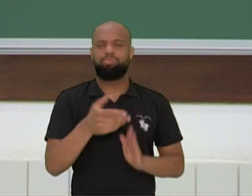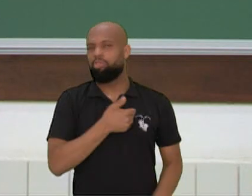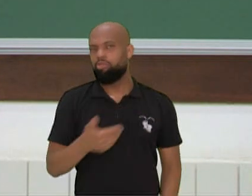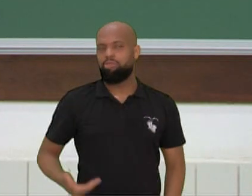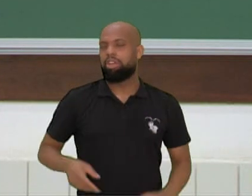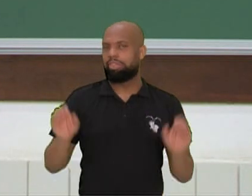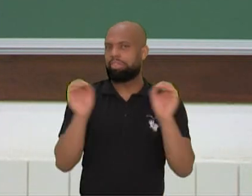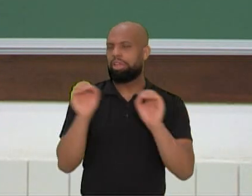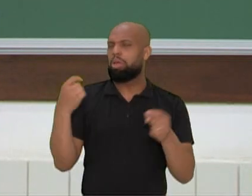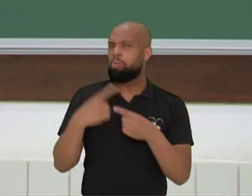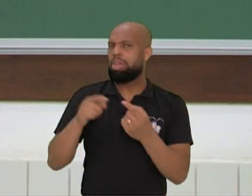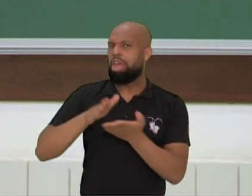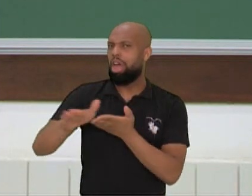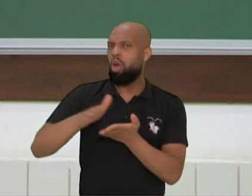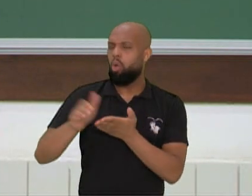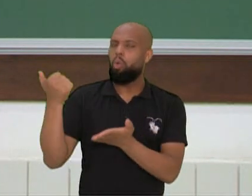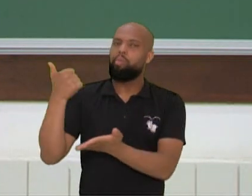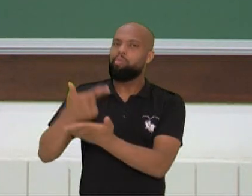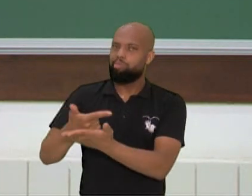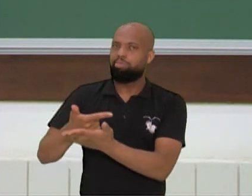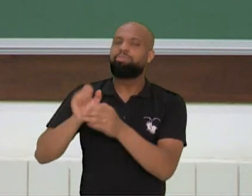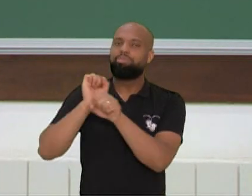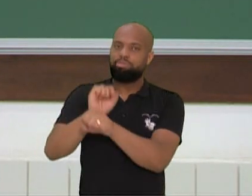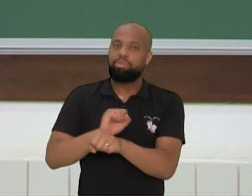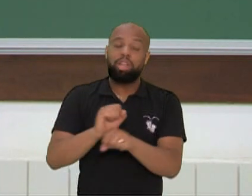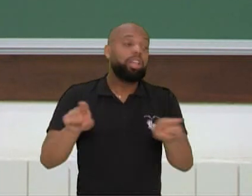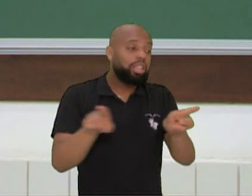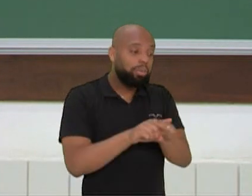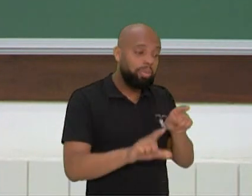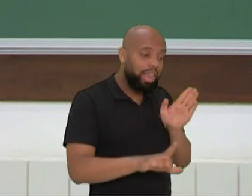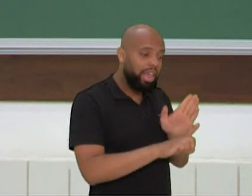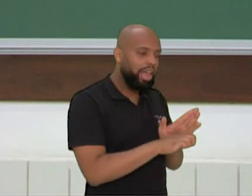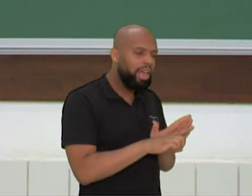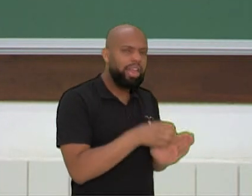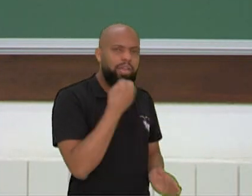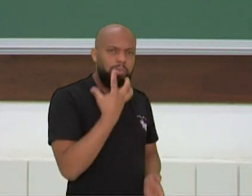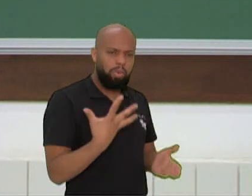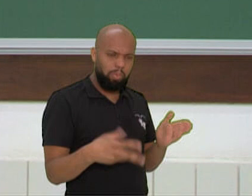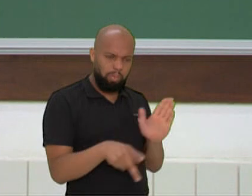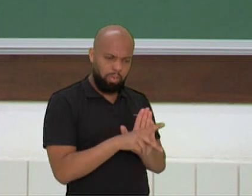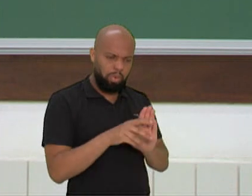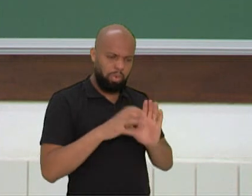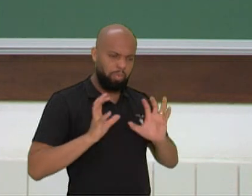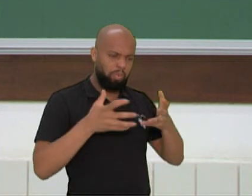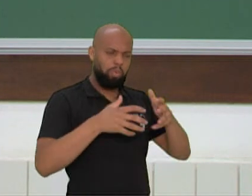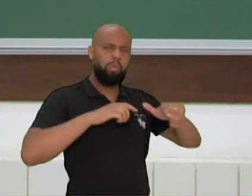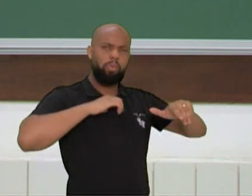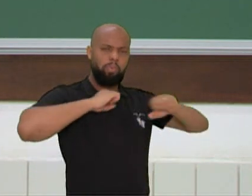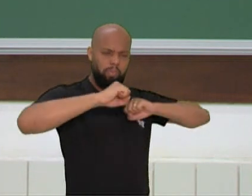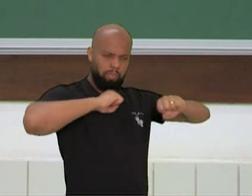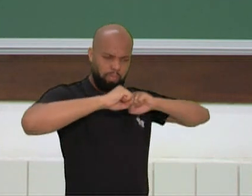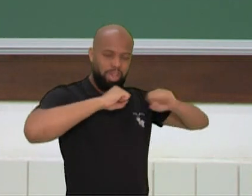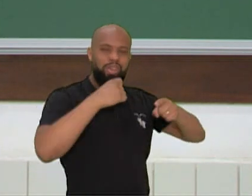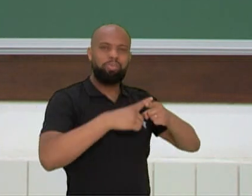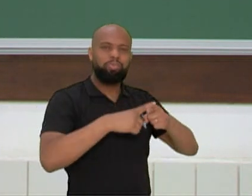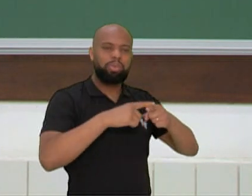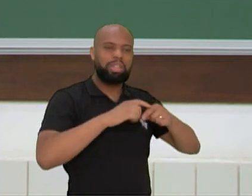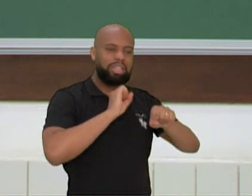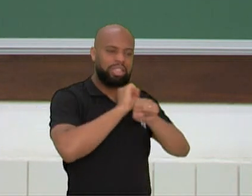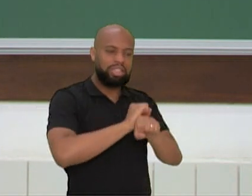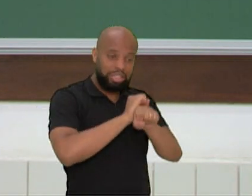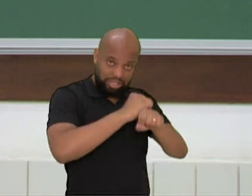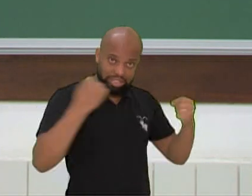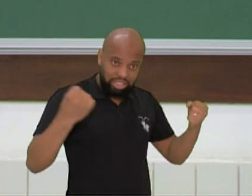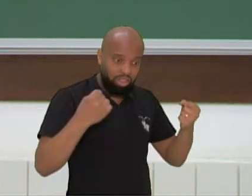eles gastaram na compra dos escravos. E a Lei Áurea também não agradou o movimento abolicionista porque os escravos também não receberiam